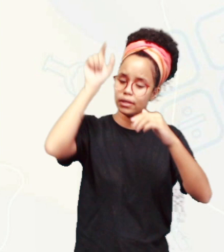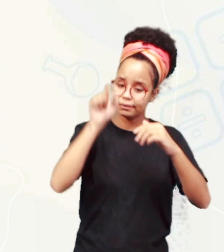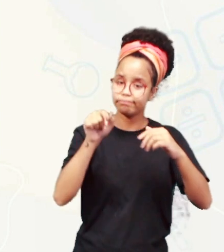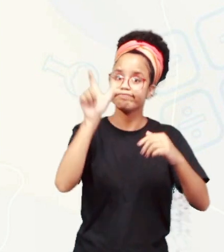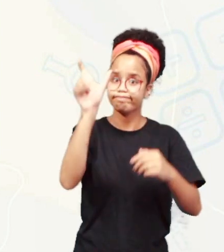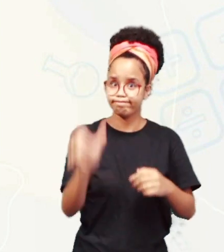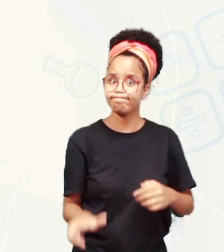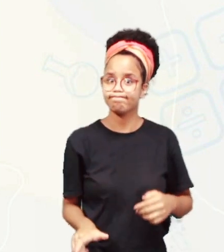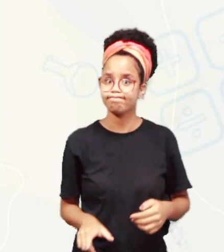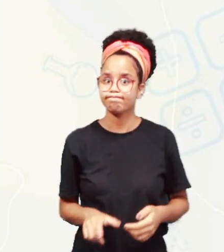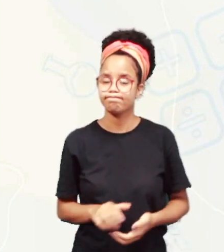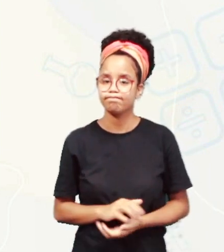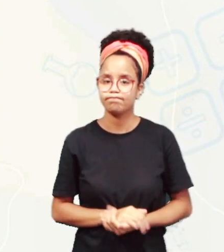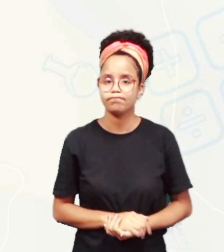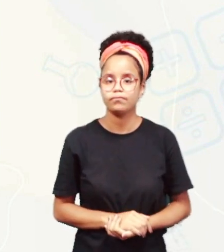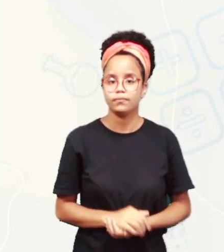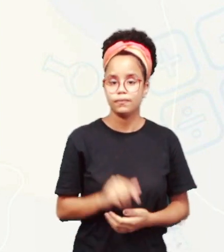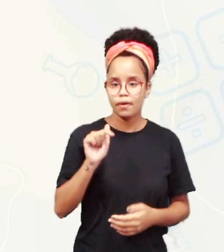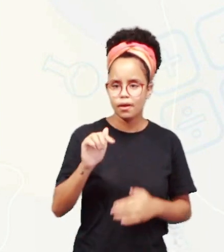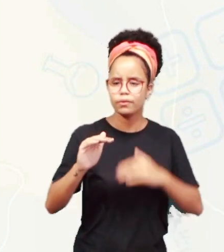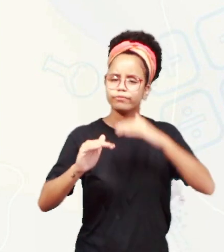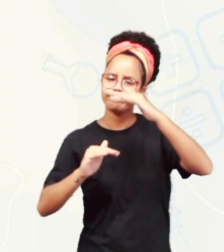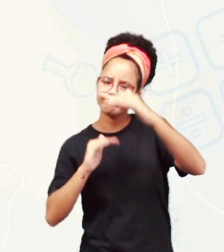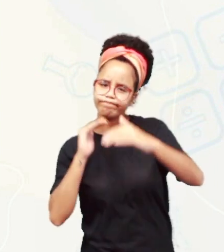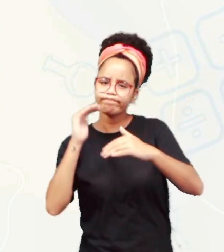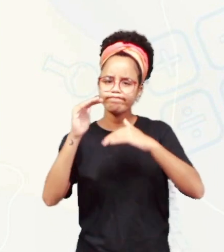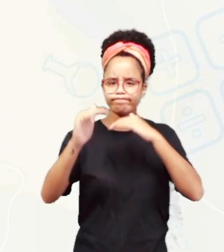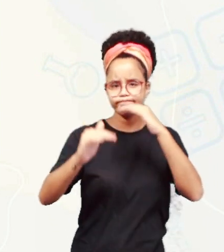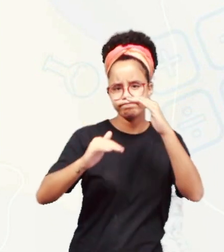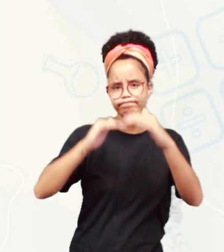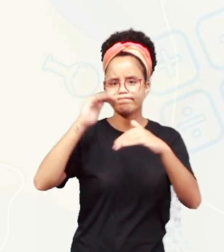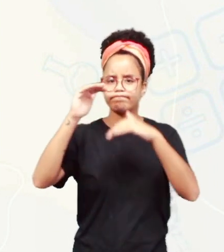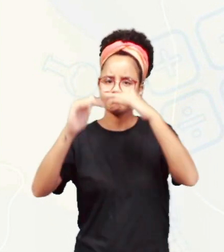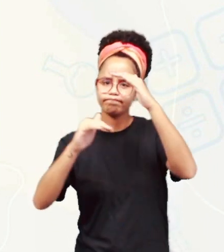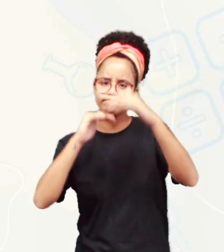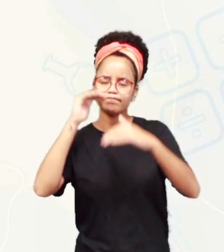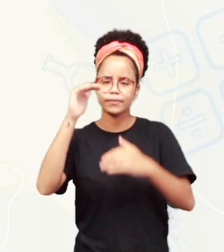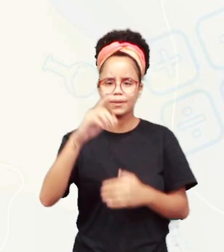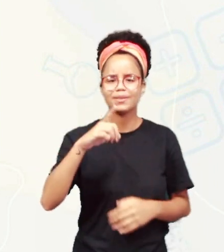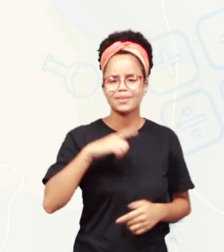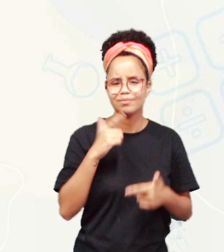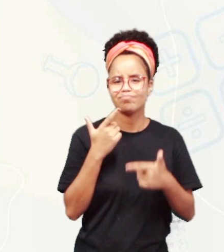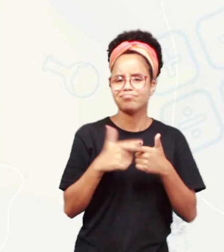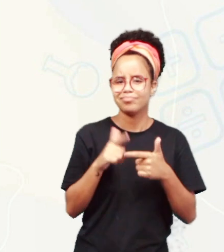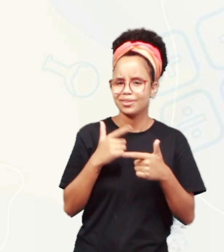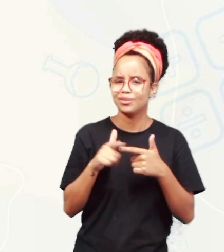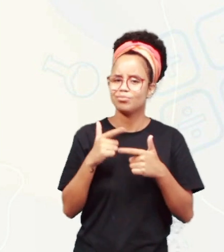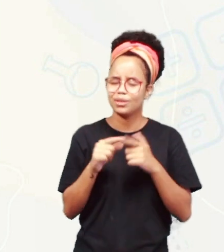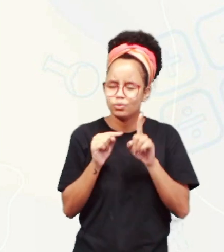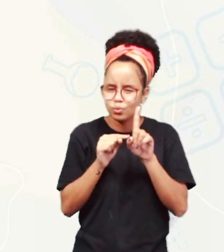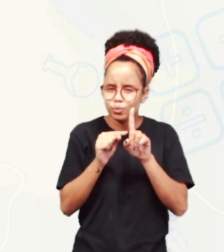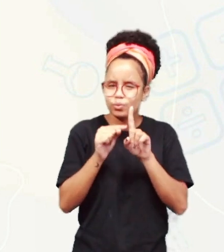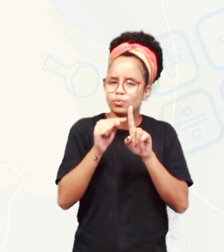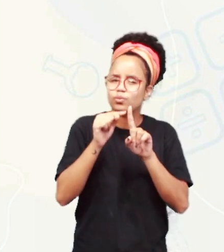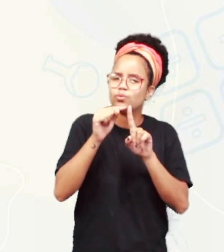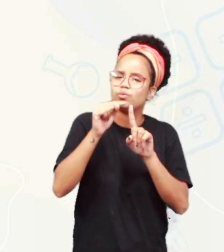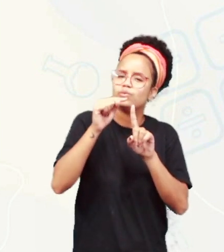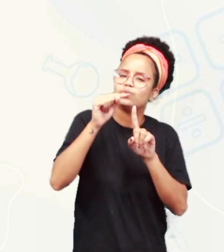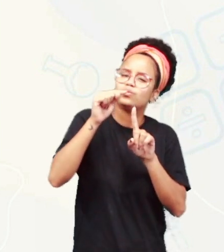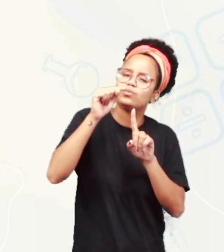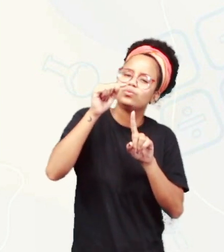e isso com o passar do tempo vai levando a problemas e aumento na temperatura